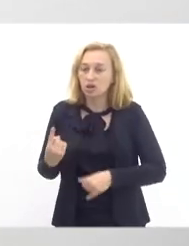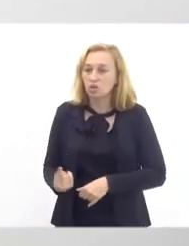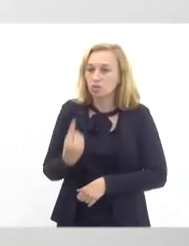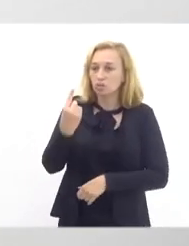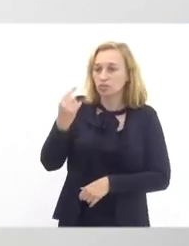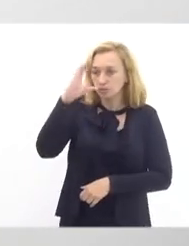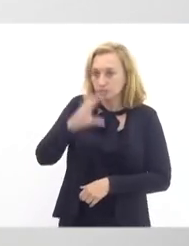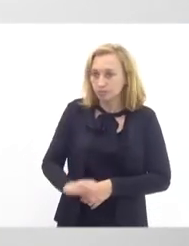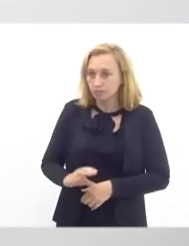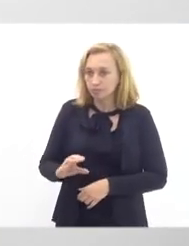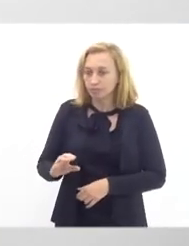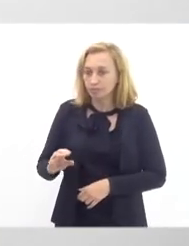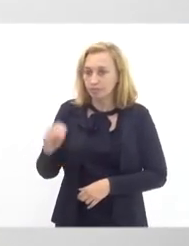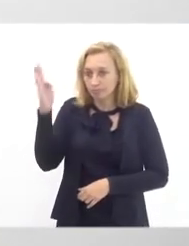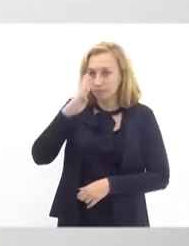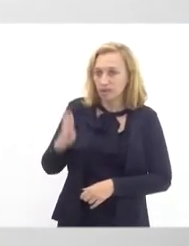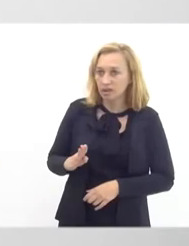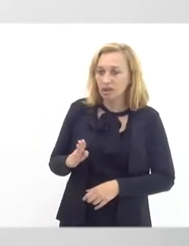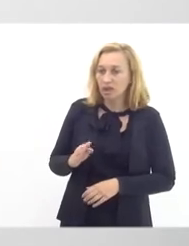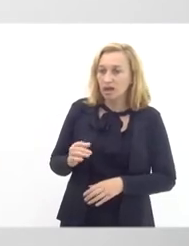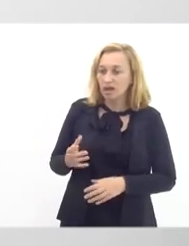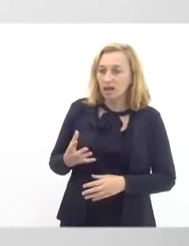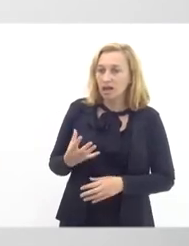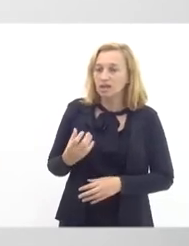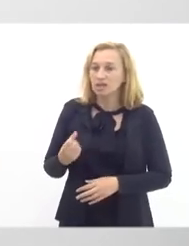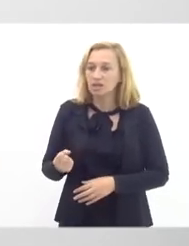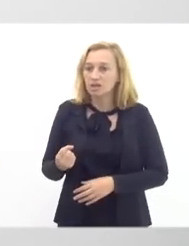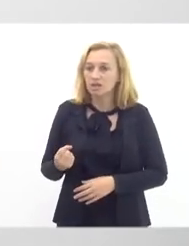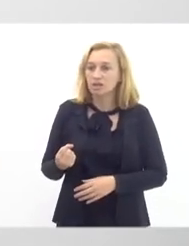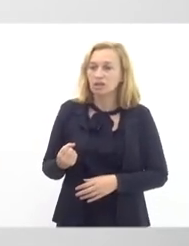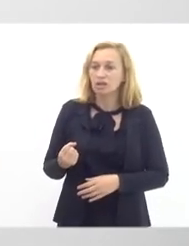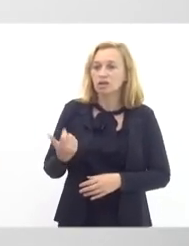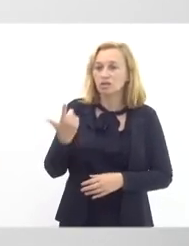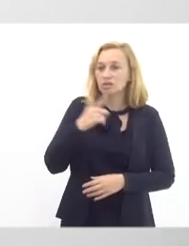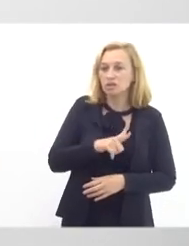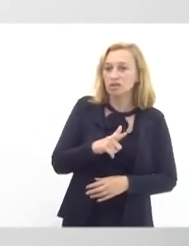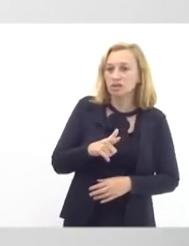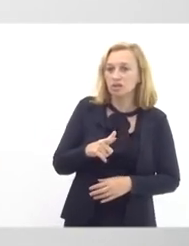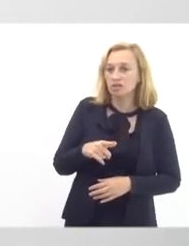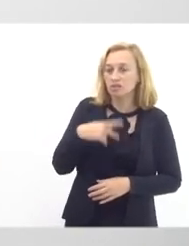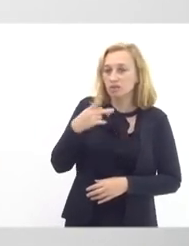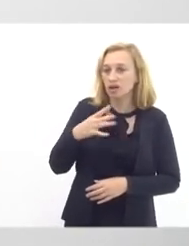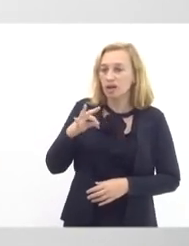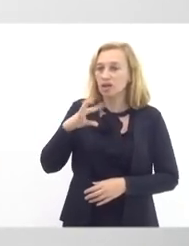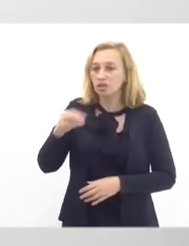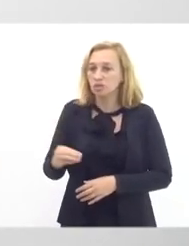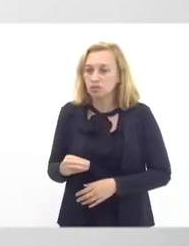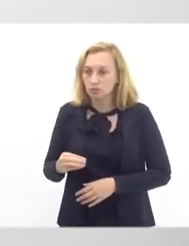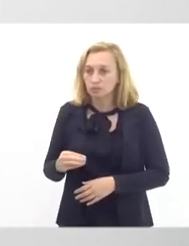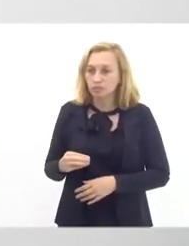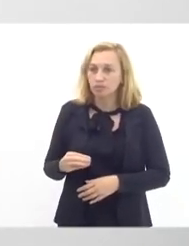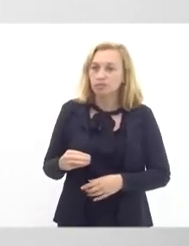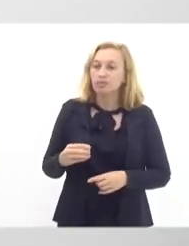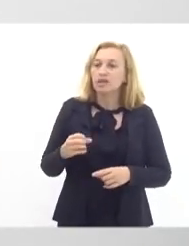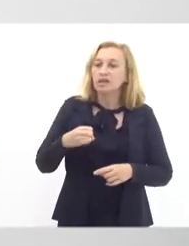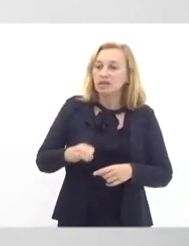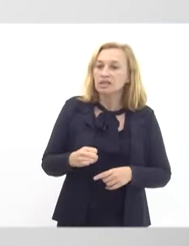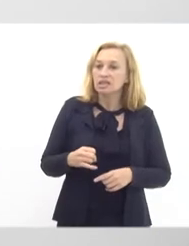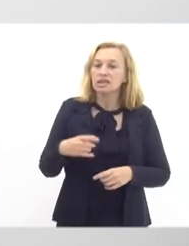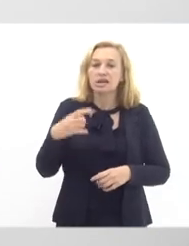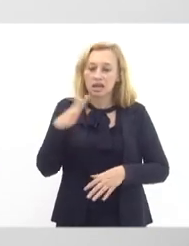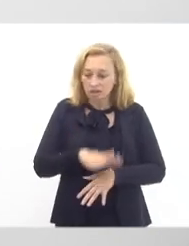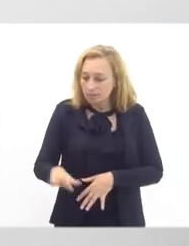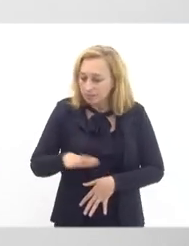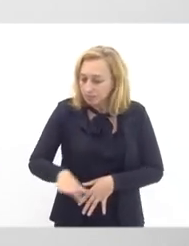brasileiro. Ele acertou em quase tudo, menos a palavra projeto de bandido. Isso preocupa muito, porque se essa